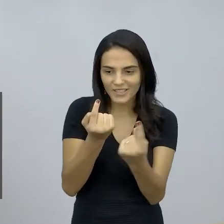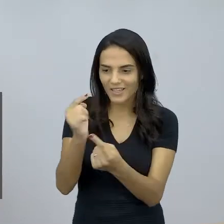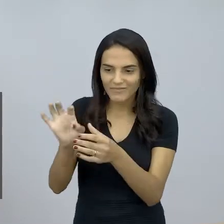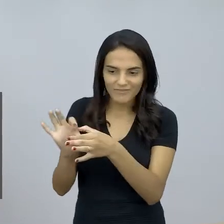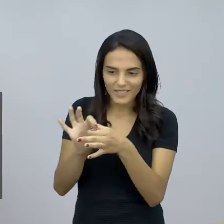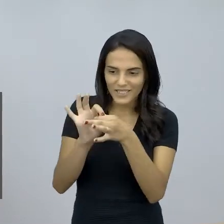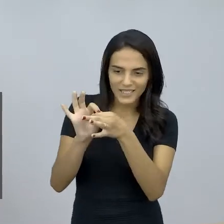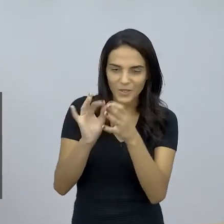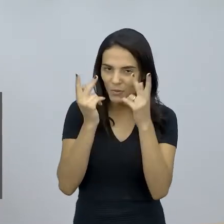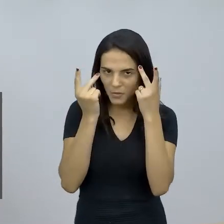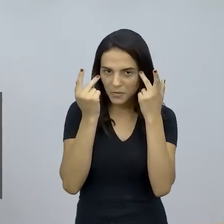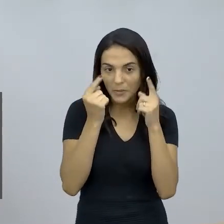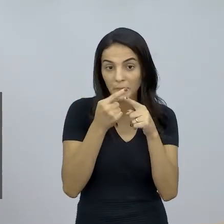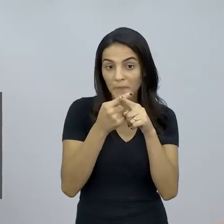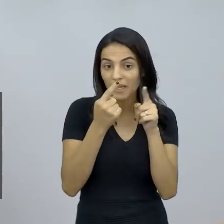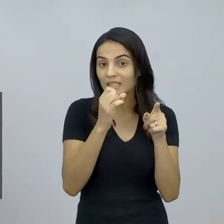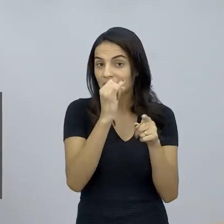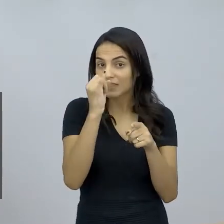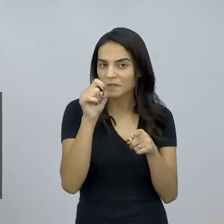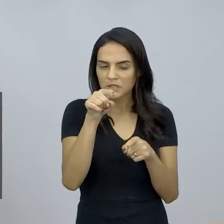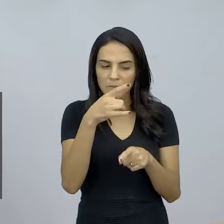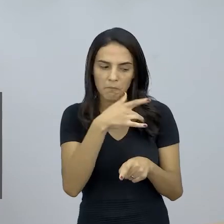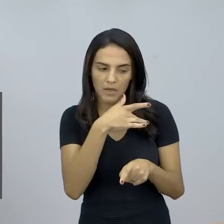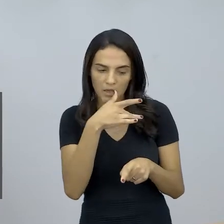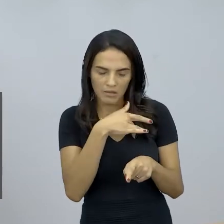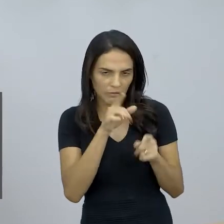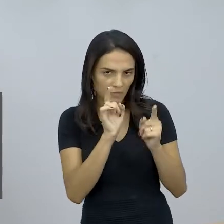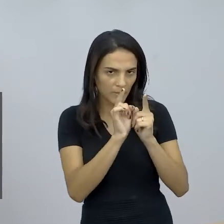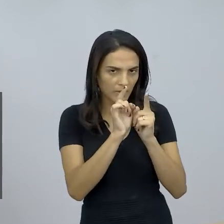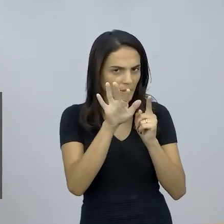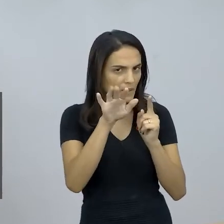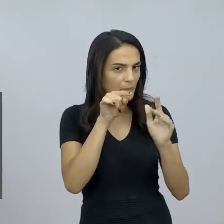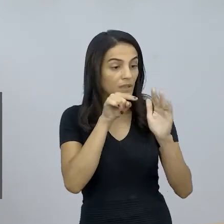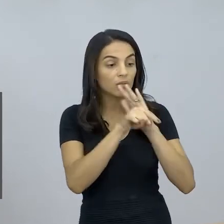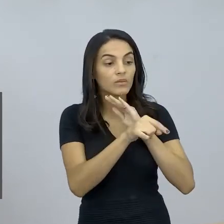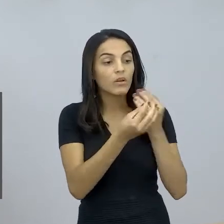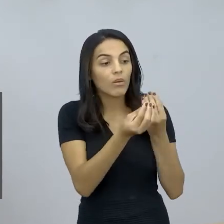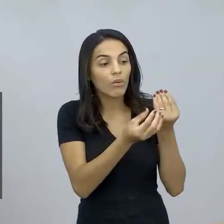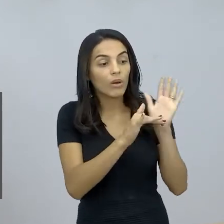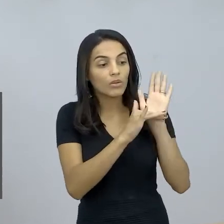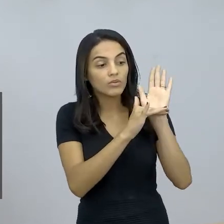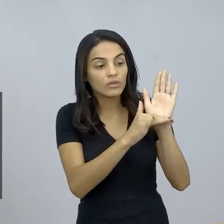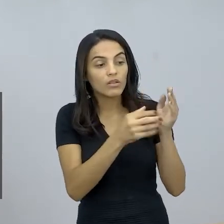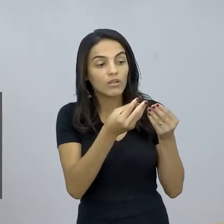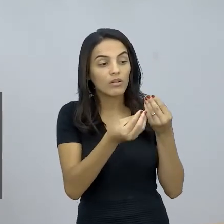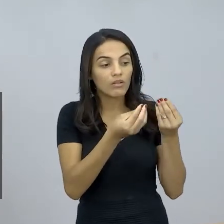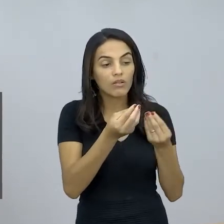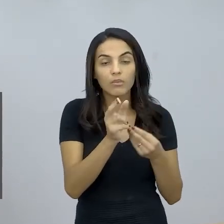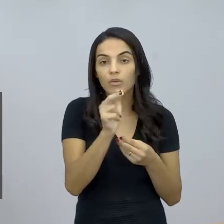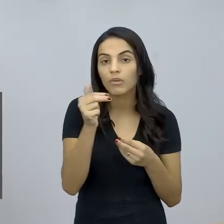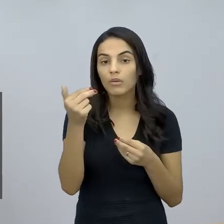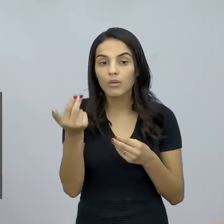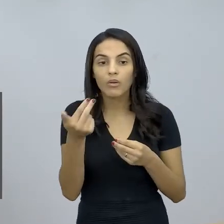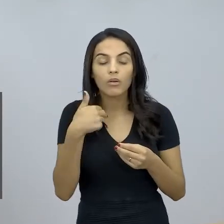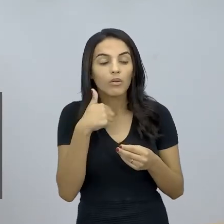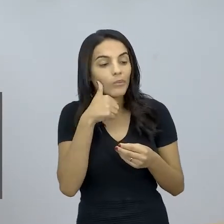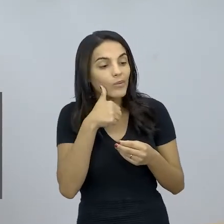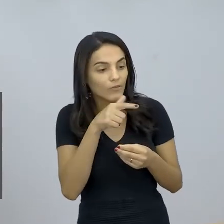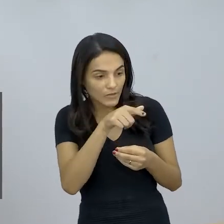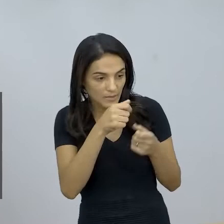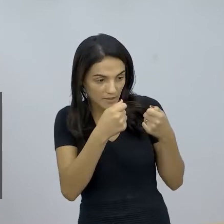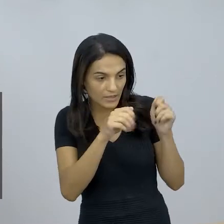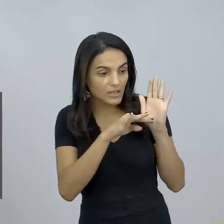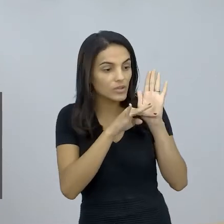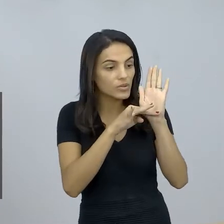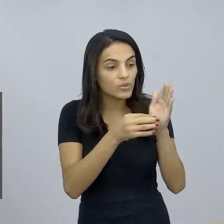tudo muito natural, mas pergunta para ele, cara, como é que eu te ajudo? Ou a garota, olha, você precisa de